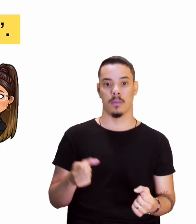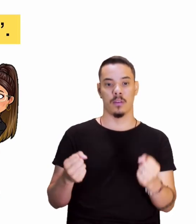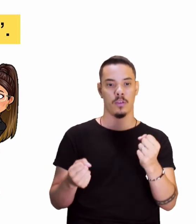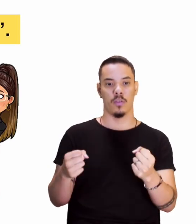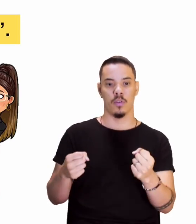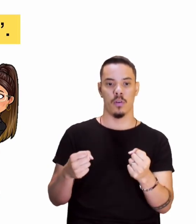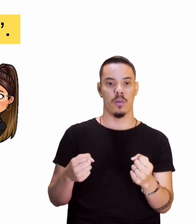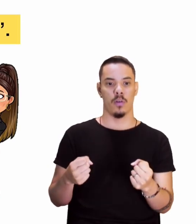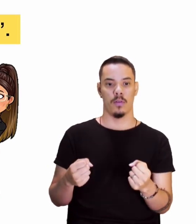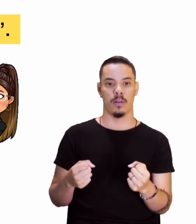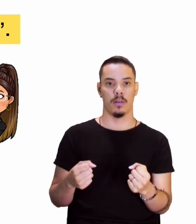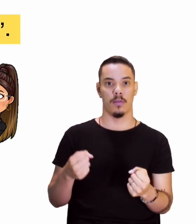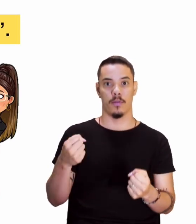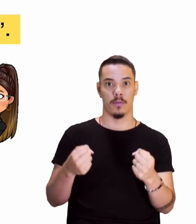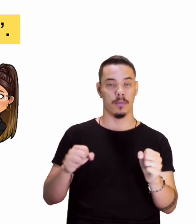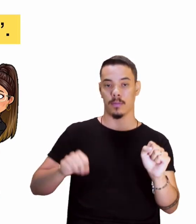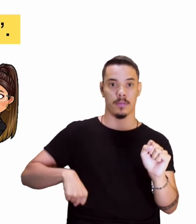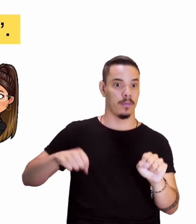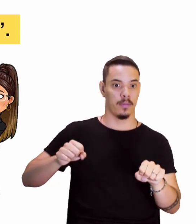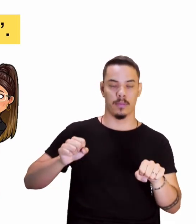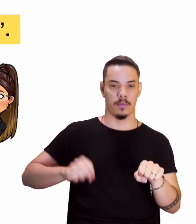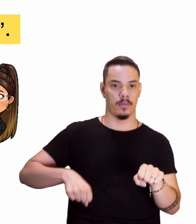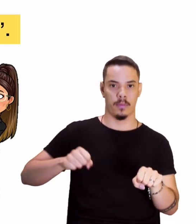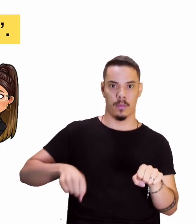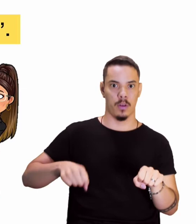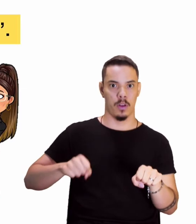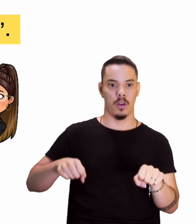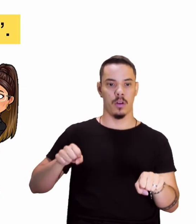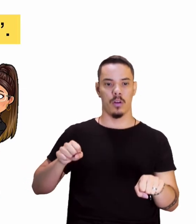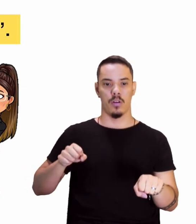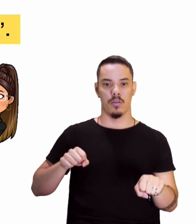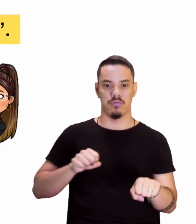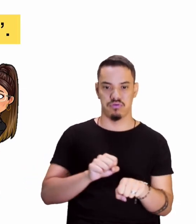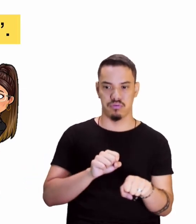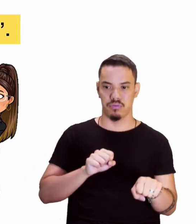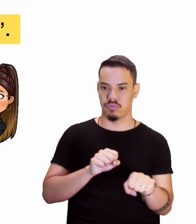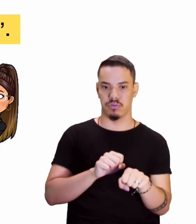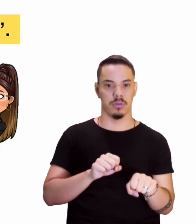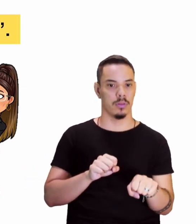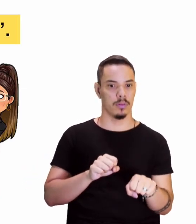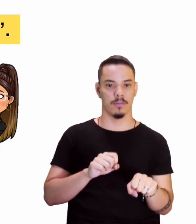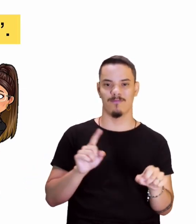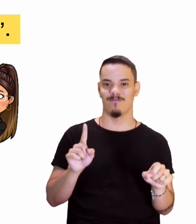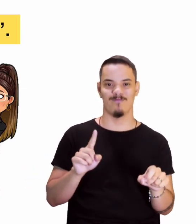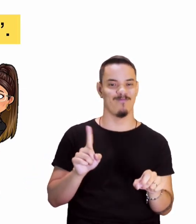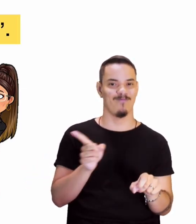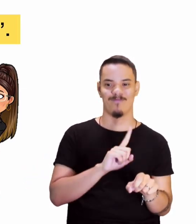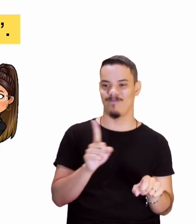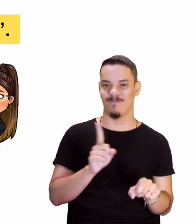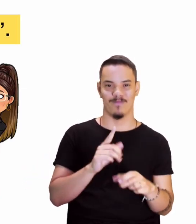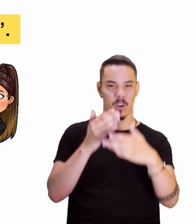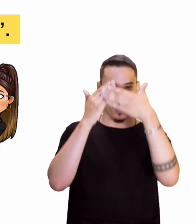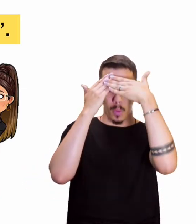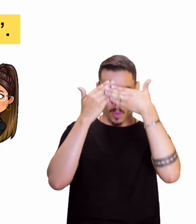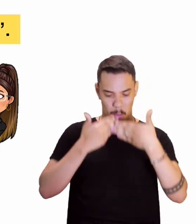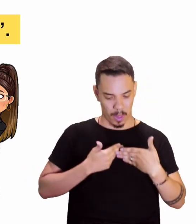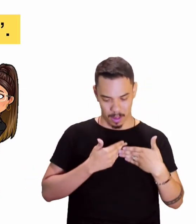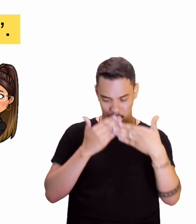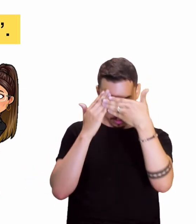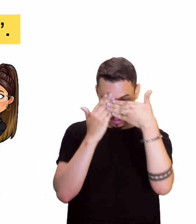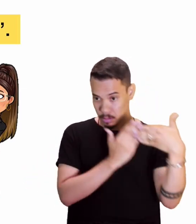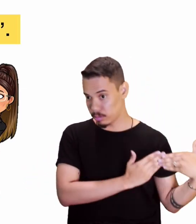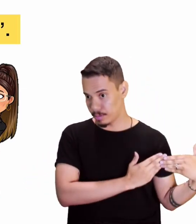motor, o freio da moto não funciona, não mais obedece. Presta atenção, o freio